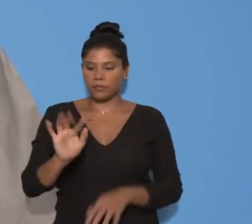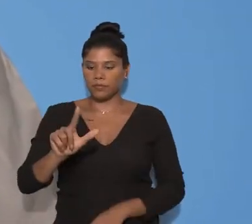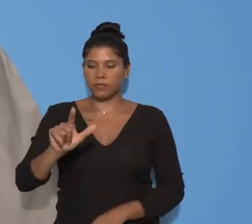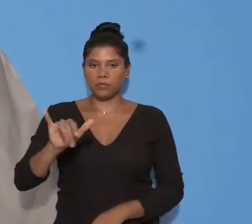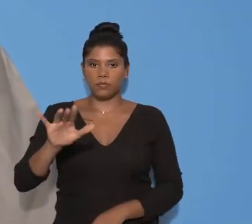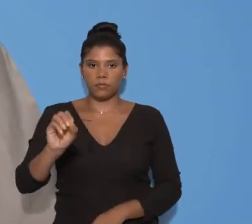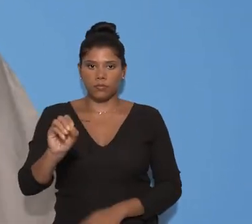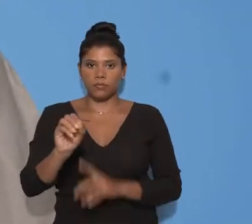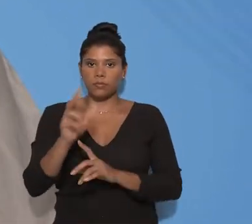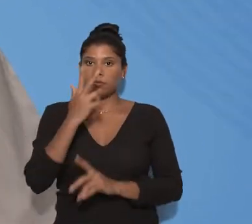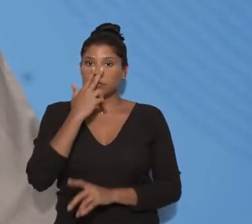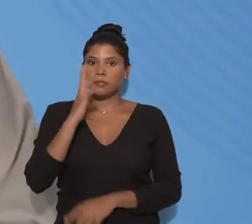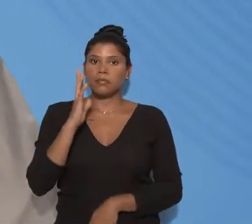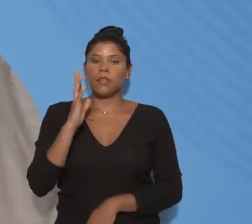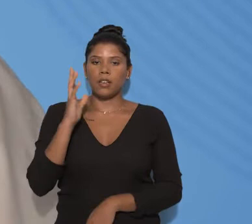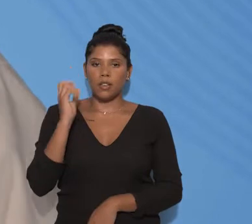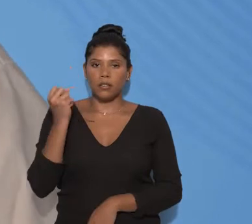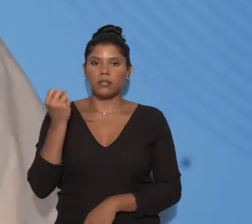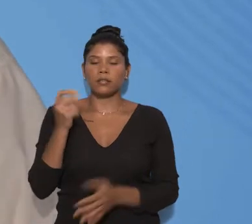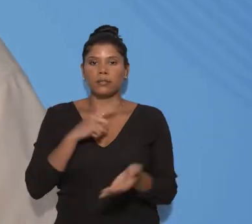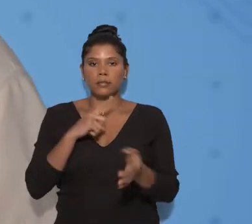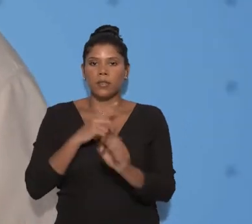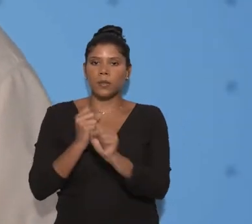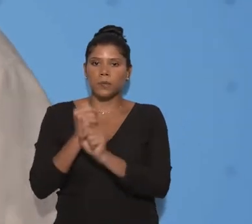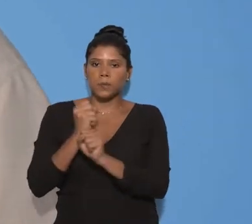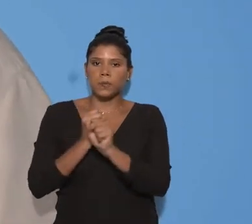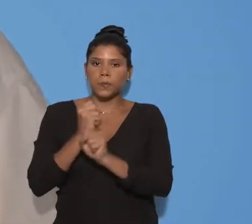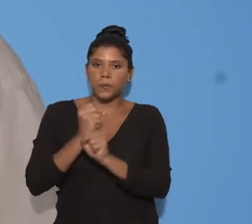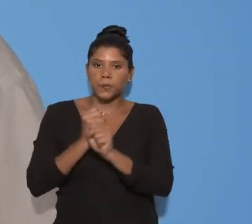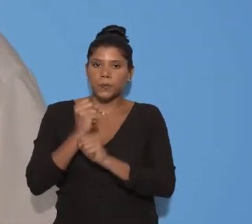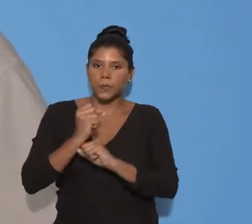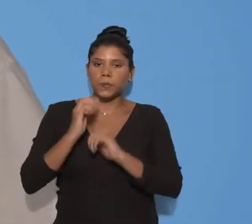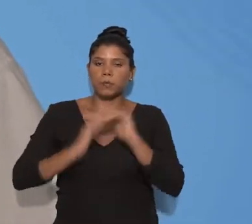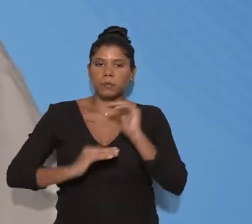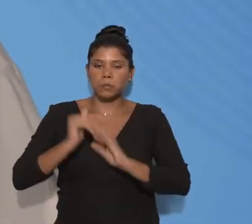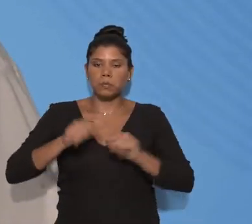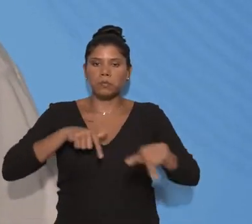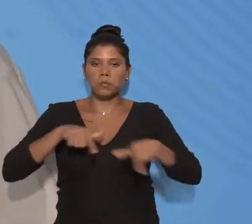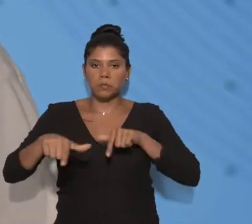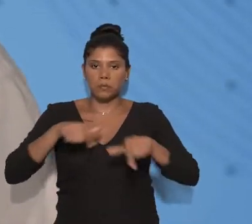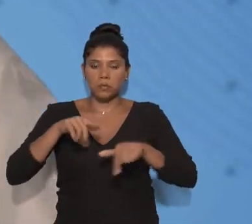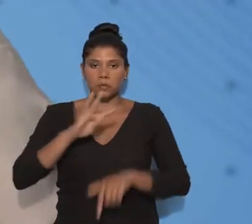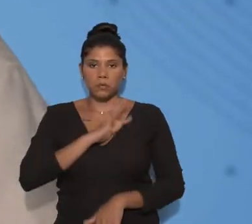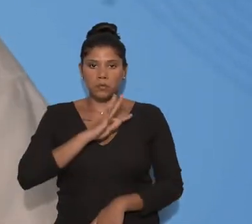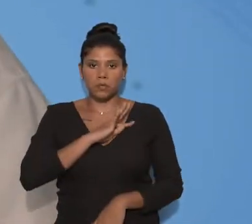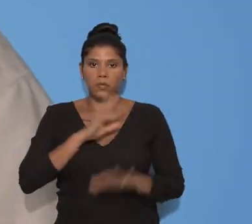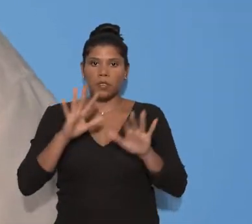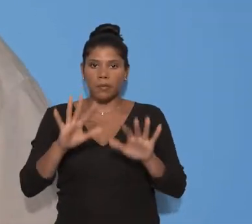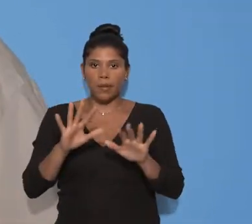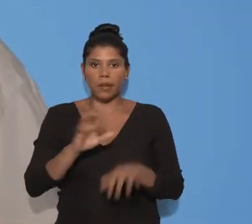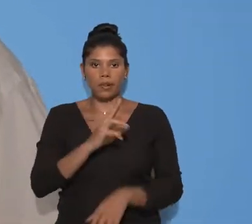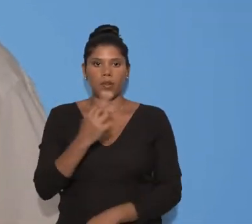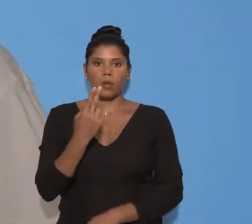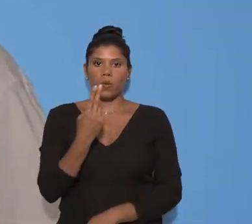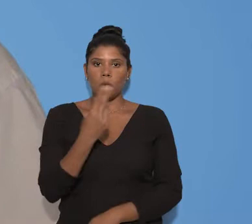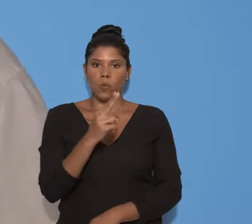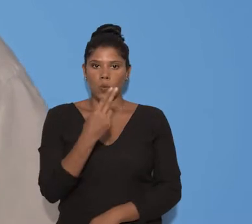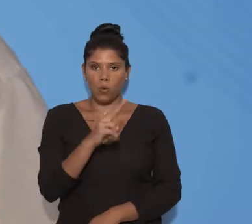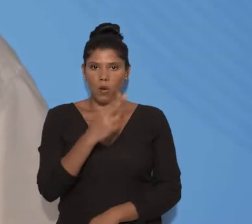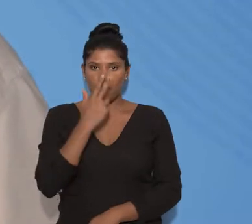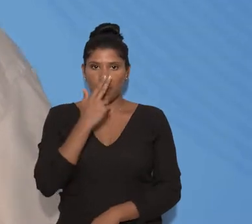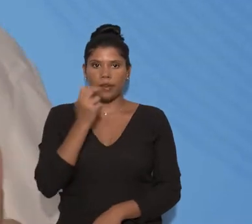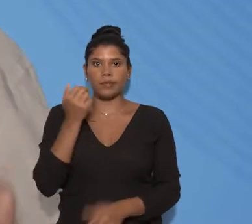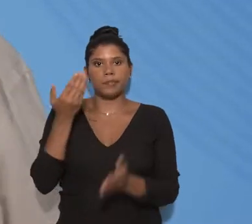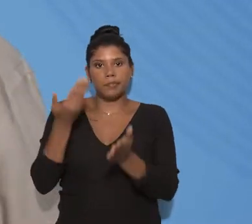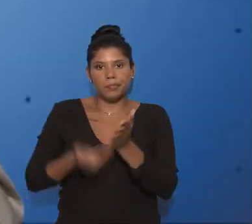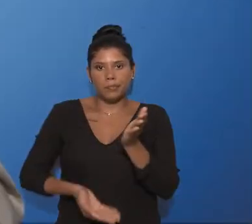alguém que demorou muito na liderança, no comando, na organização da seleção brasileira, que acabou derrotada pelo Uruguai na